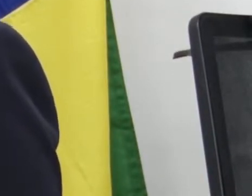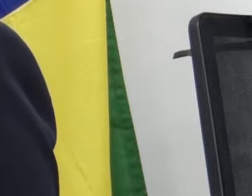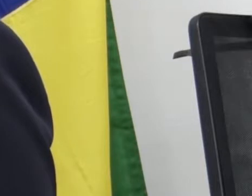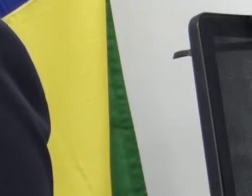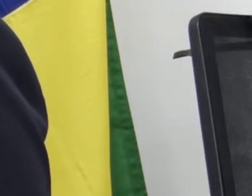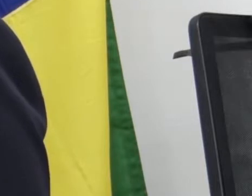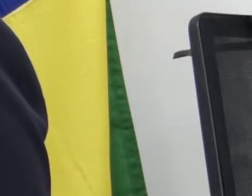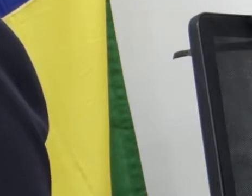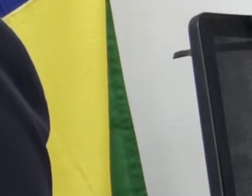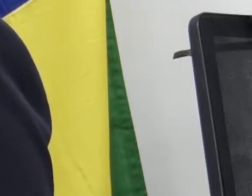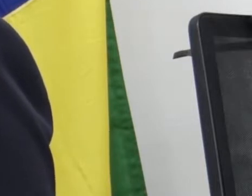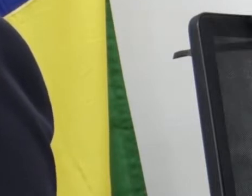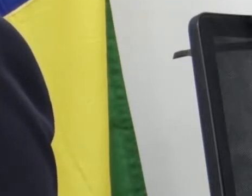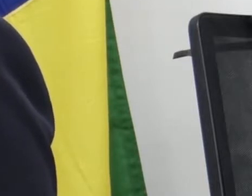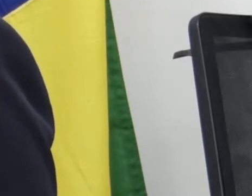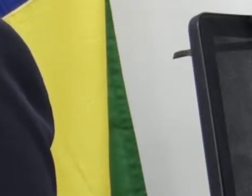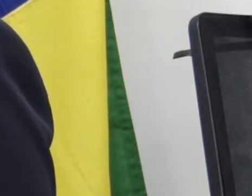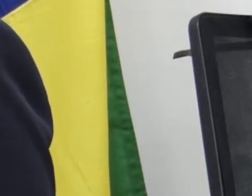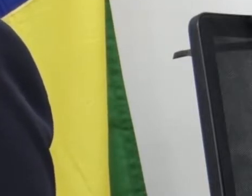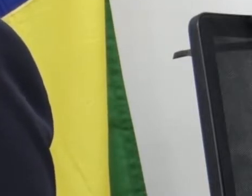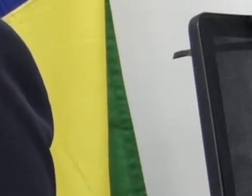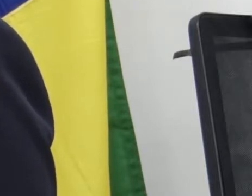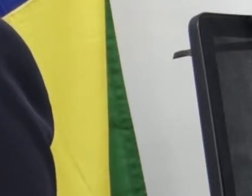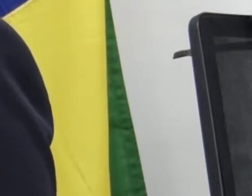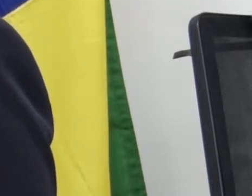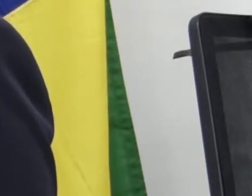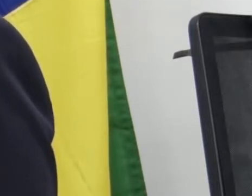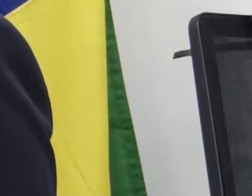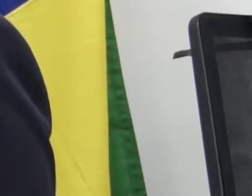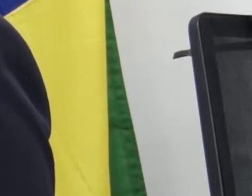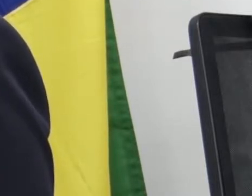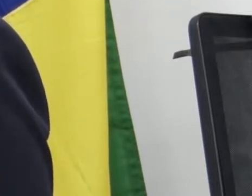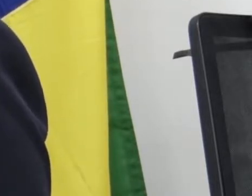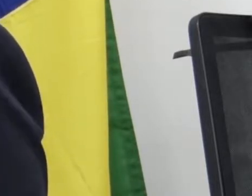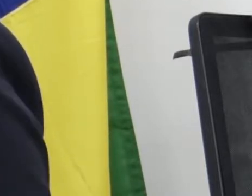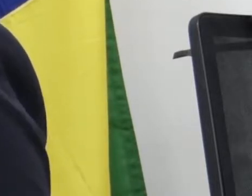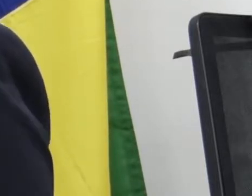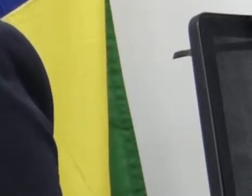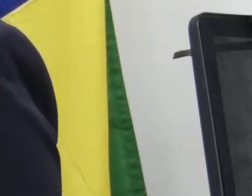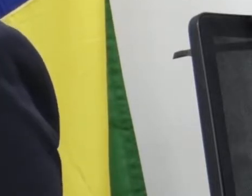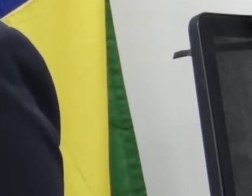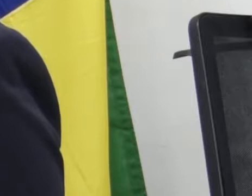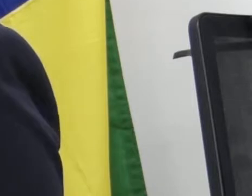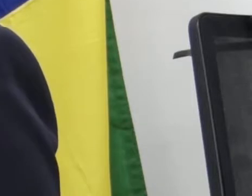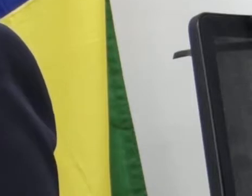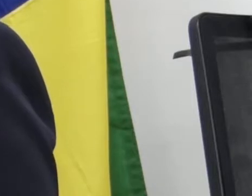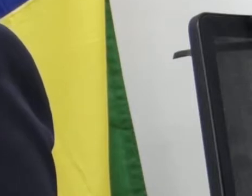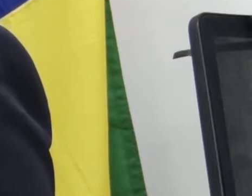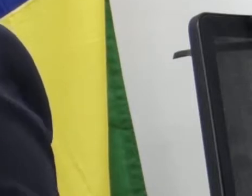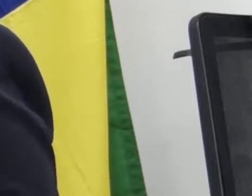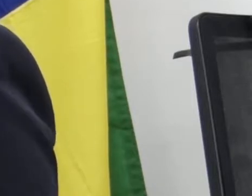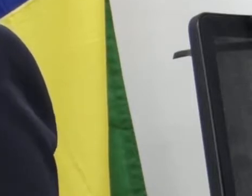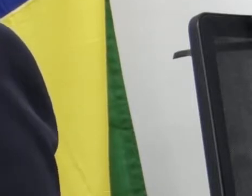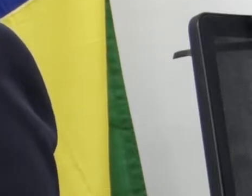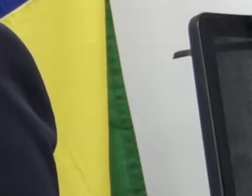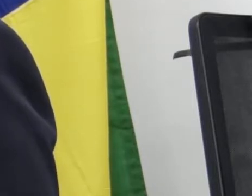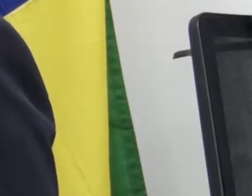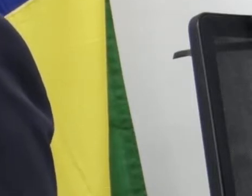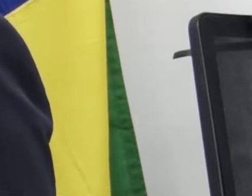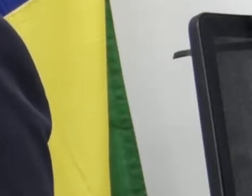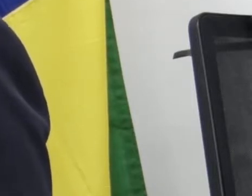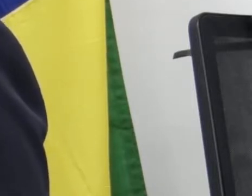cada dia, mas a gente passou por um período de isolamento social em que as pessoas não saíam de casa, e esse era o lema, não sair de casa, um lockdown